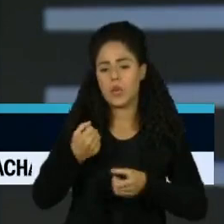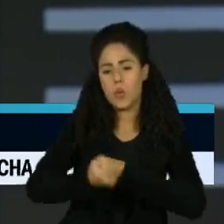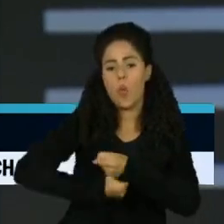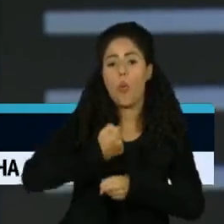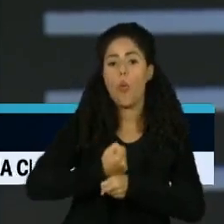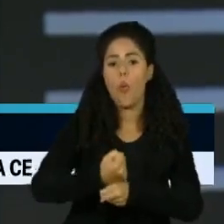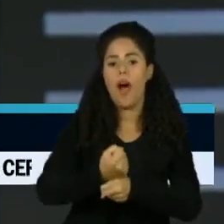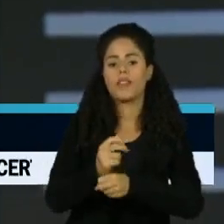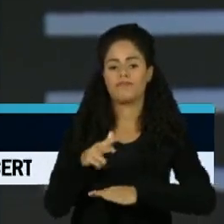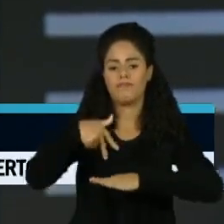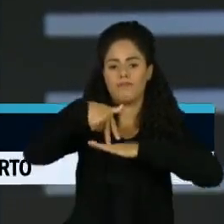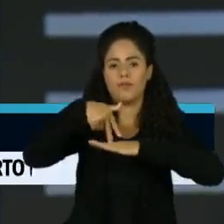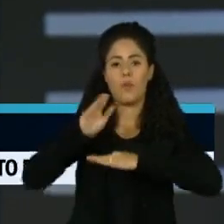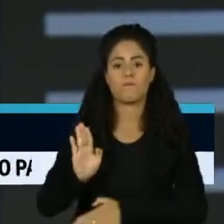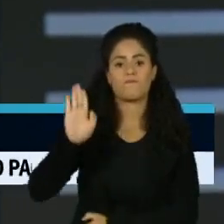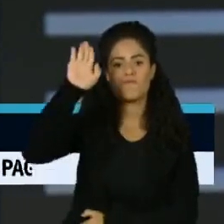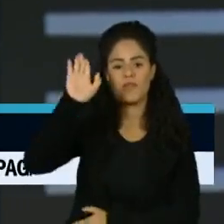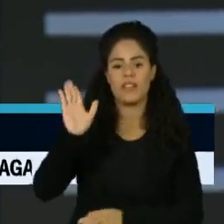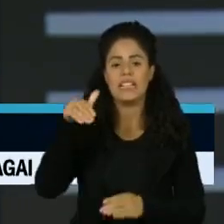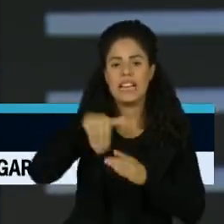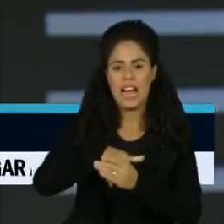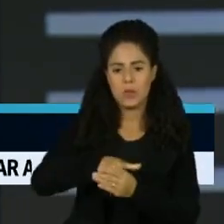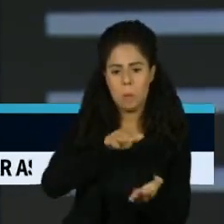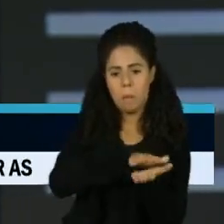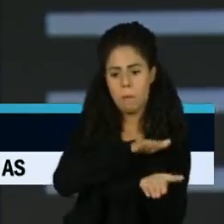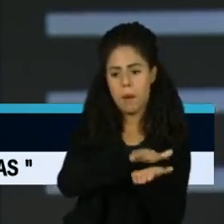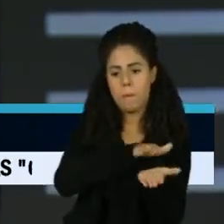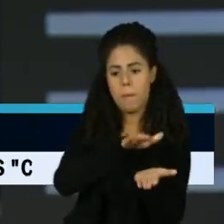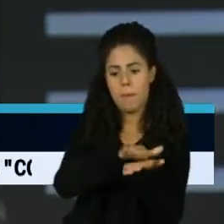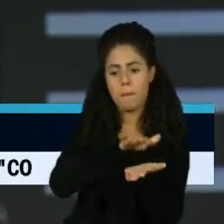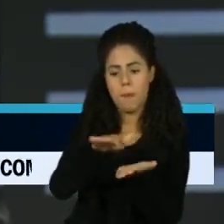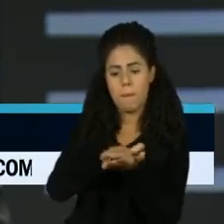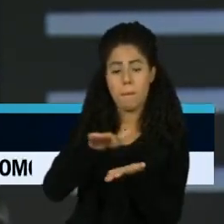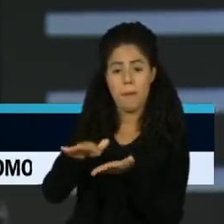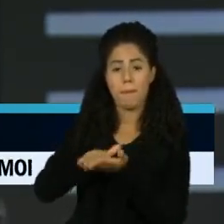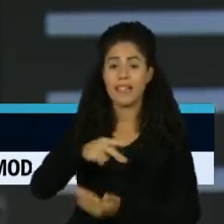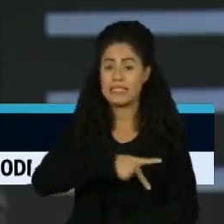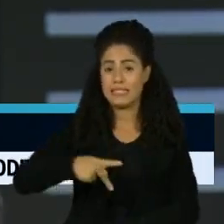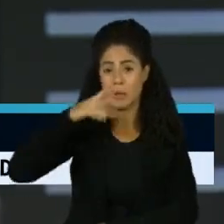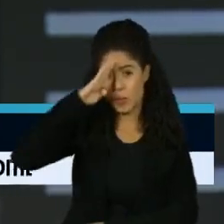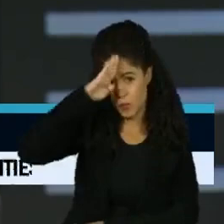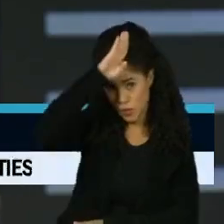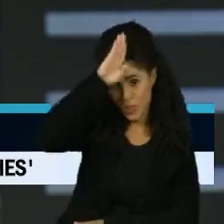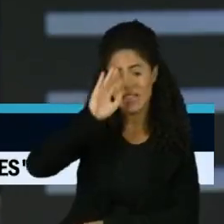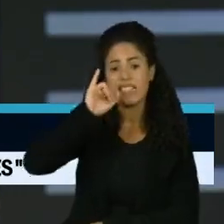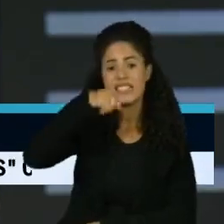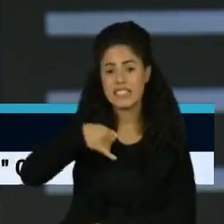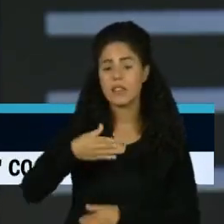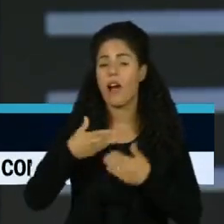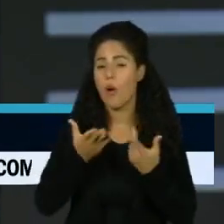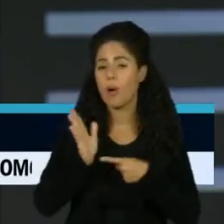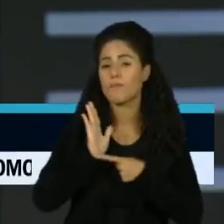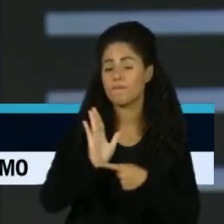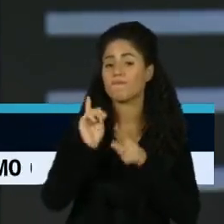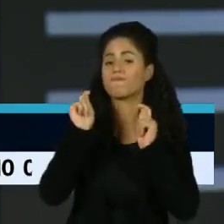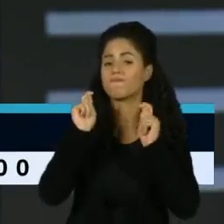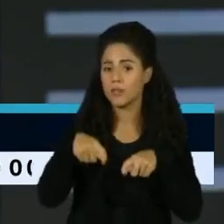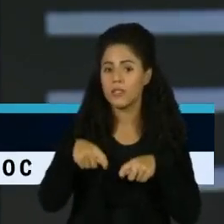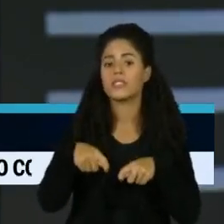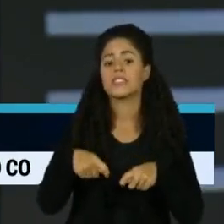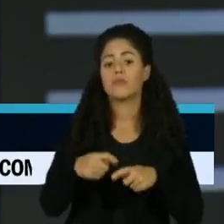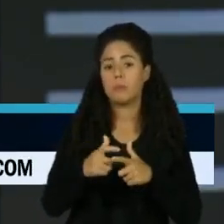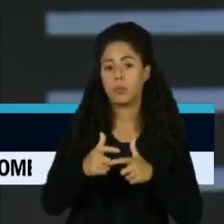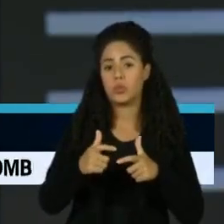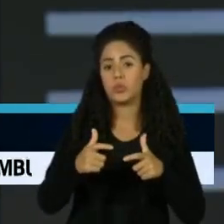do ano eleitoral a pressão por aumento de gastos não parou e o bolsonaro é muito suscetível a essas pressões tão discutindo agora possivelmente um